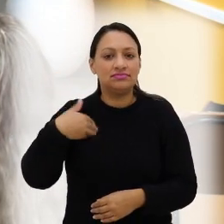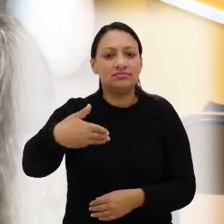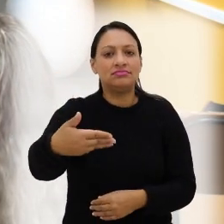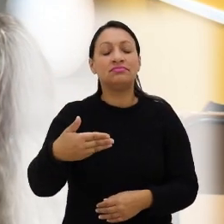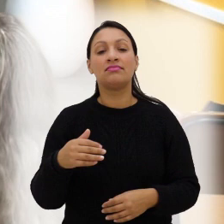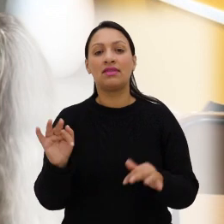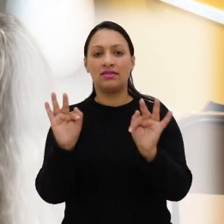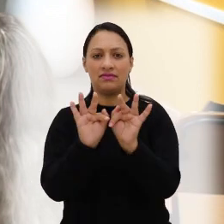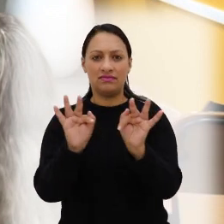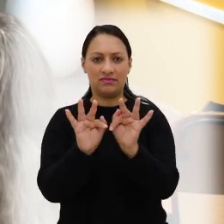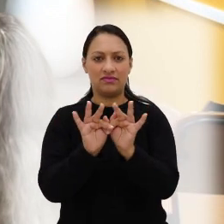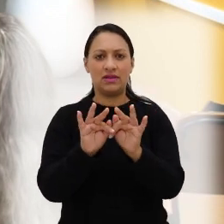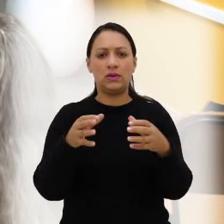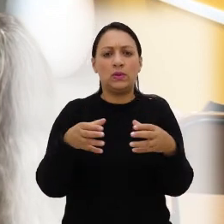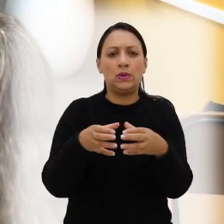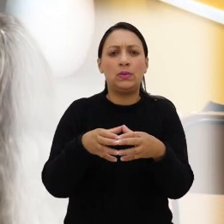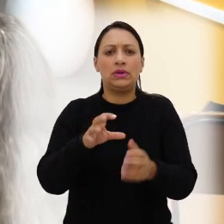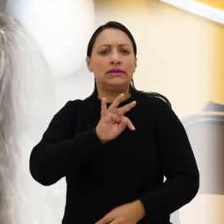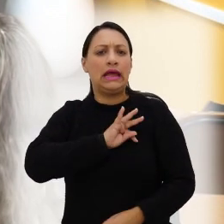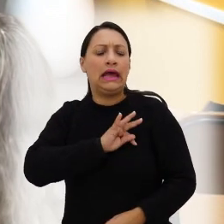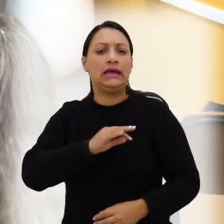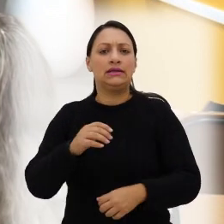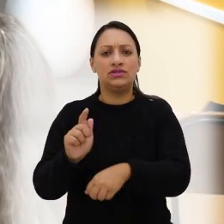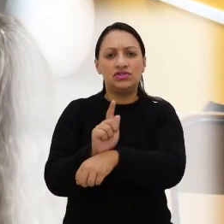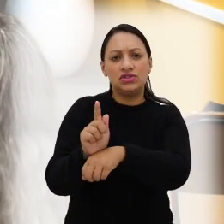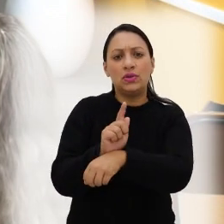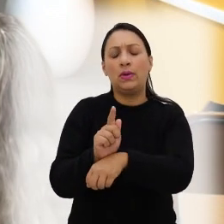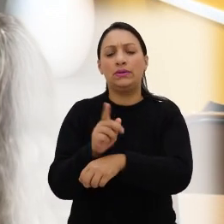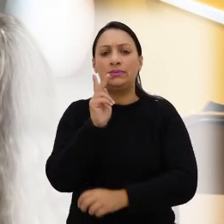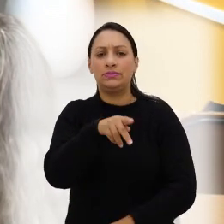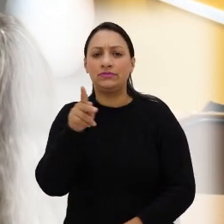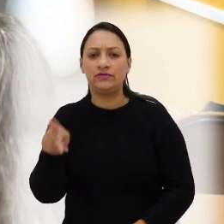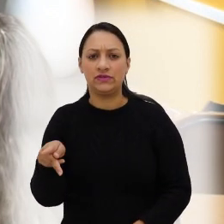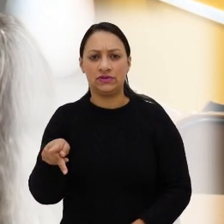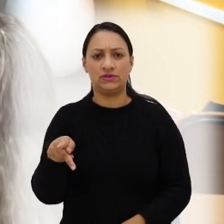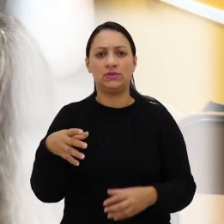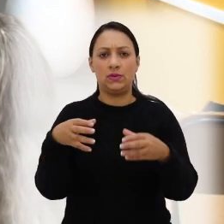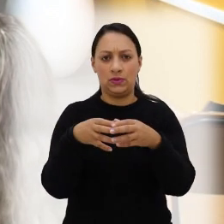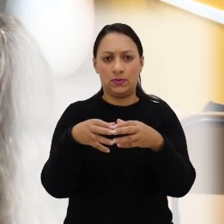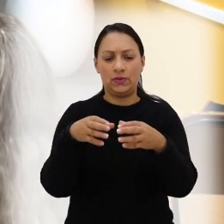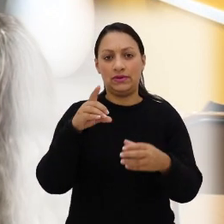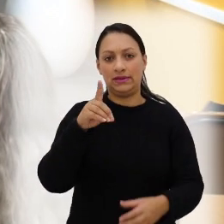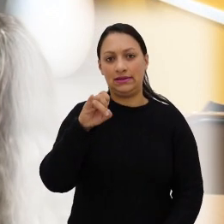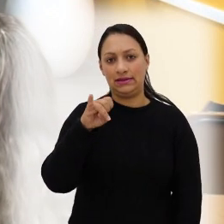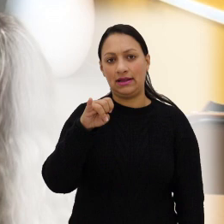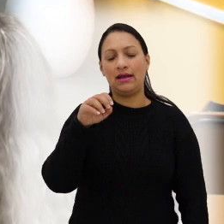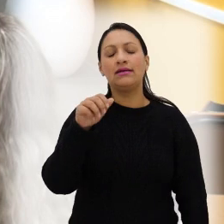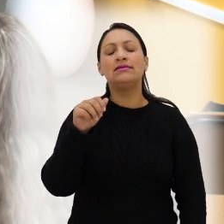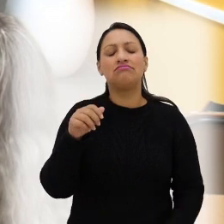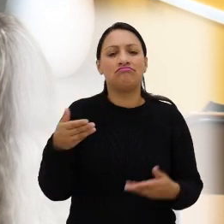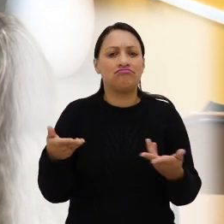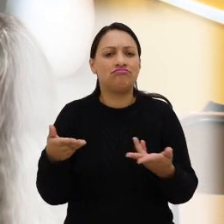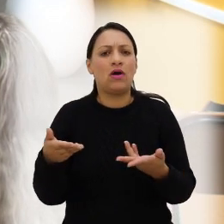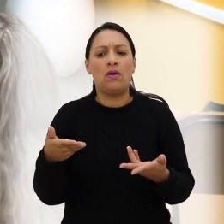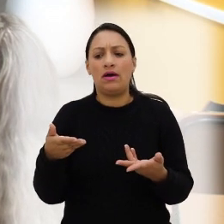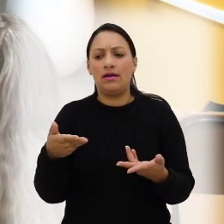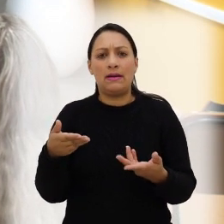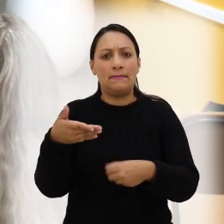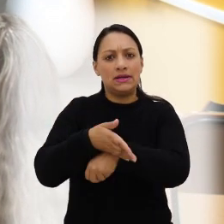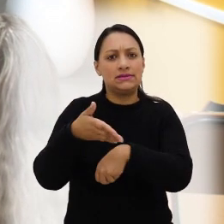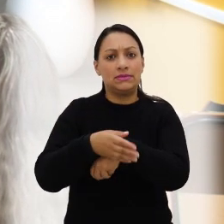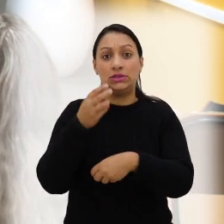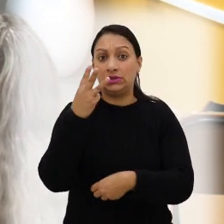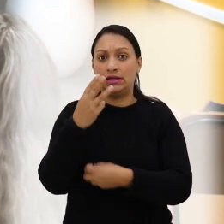Fevale, né, com a equipe técnica, os gestores, professores, a equipe da DAI que está participando ativamente nos últimos 3